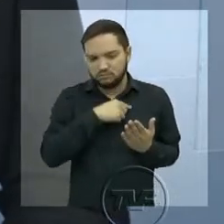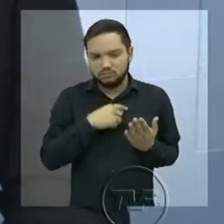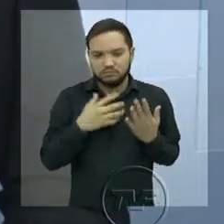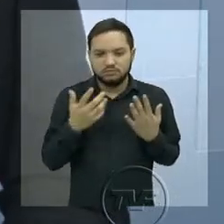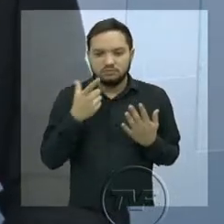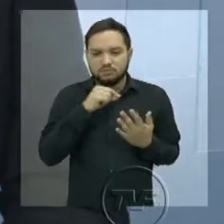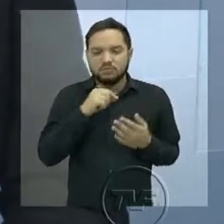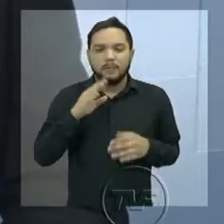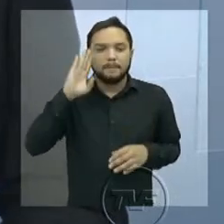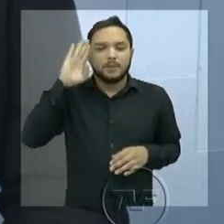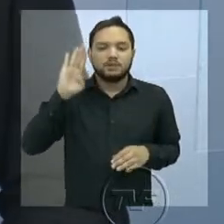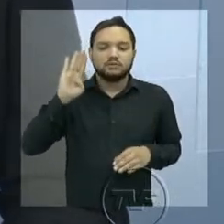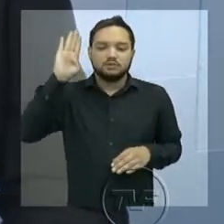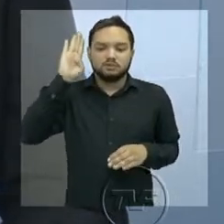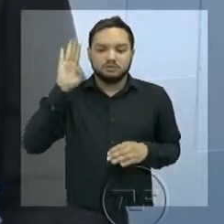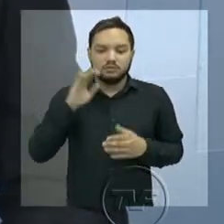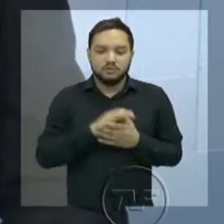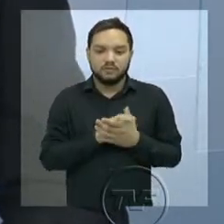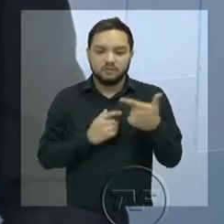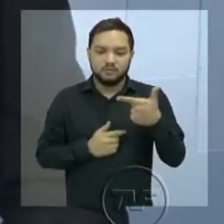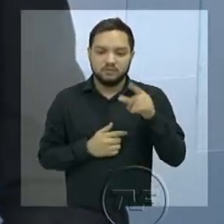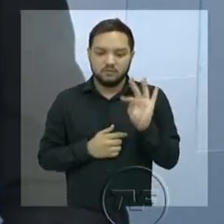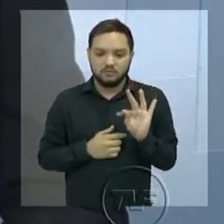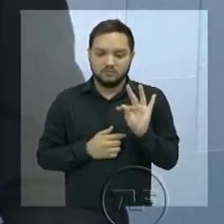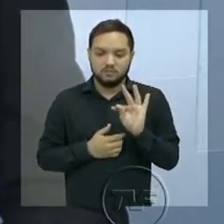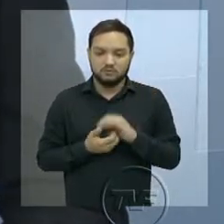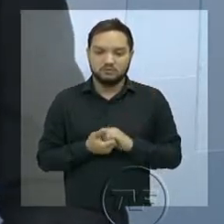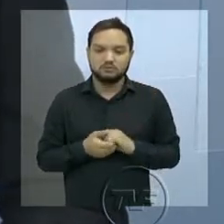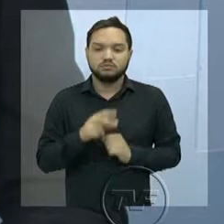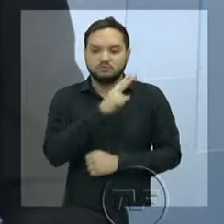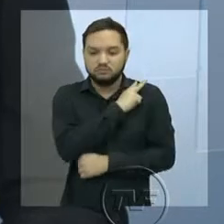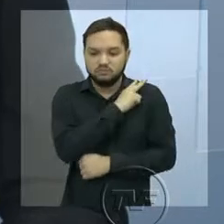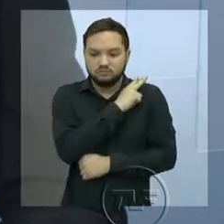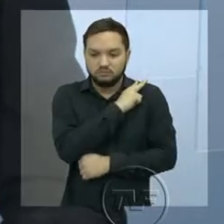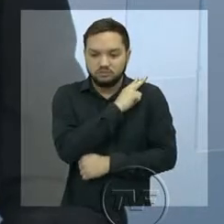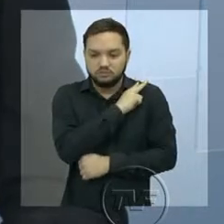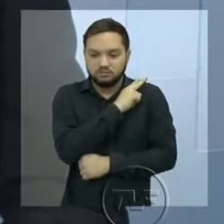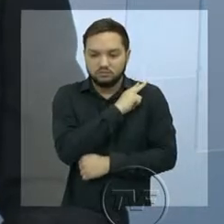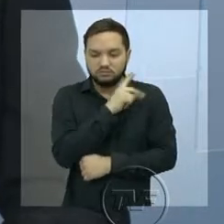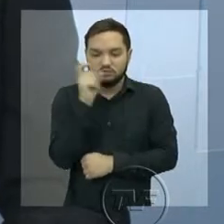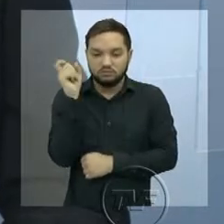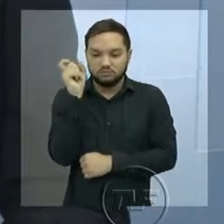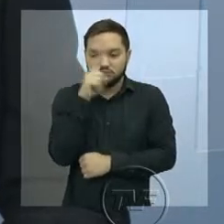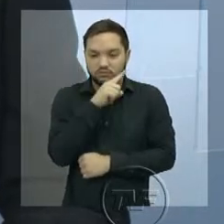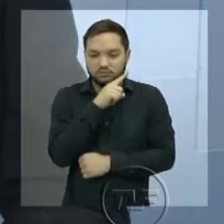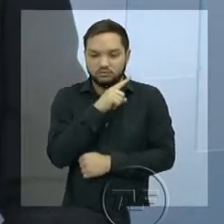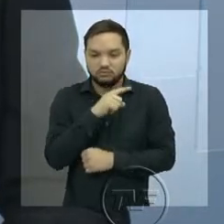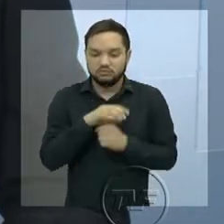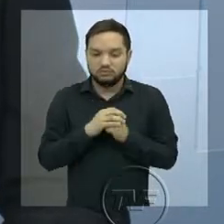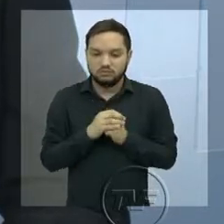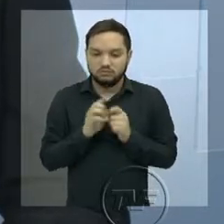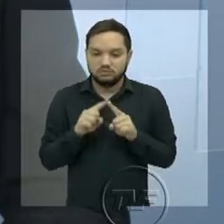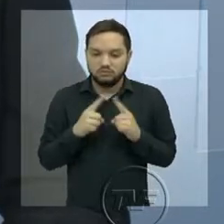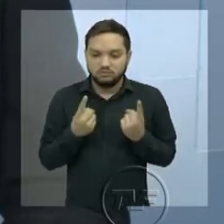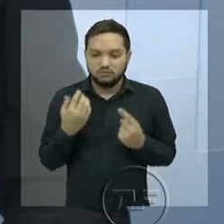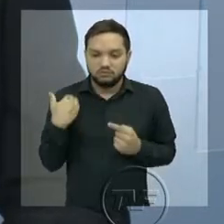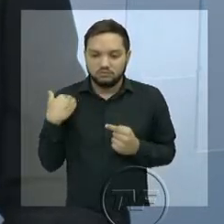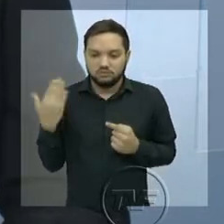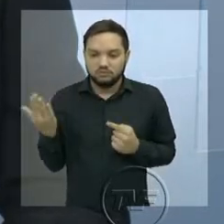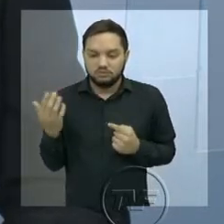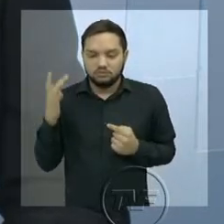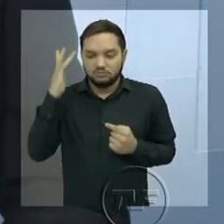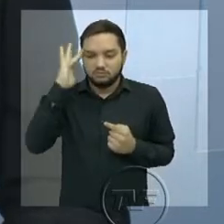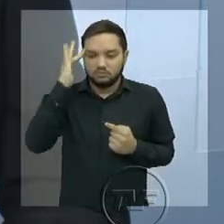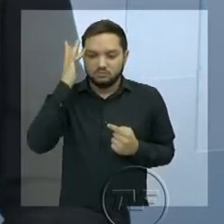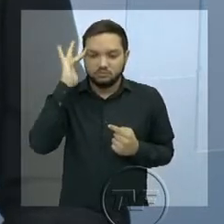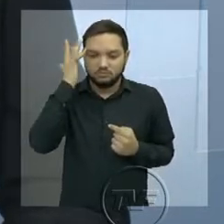principal candidato oposicionista do segundo turno, que é o capitão Wagner. Eu acho muito difícil. Mas, por outro lado, também acho